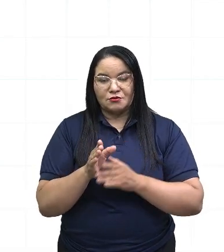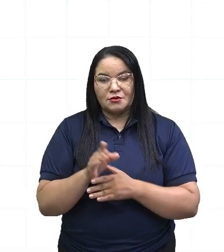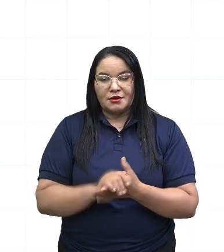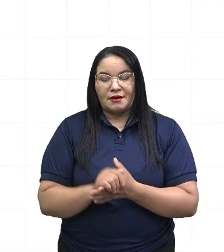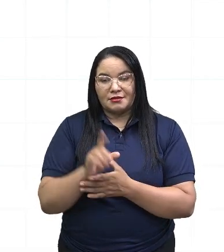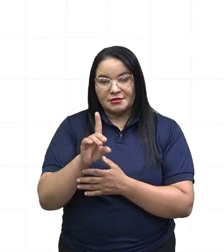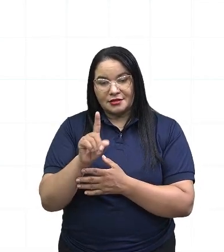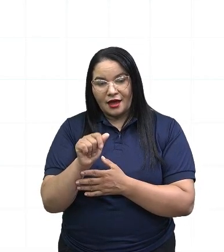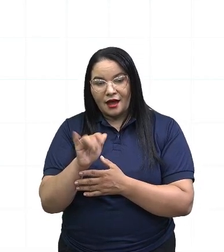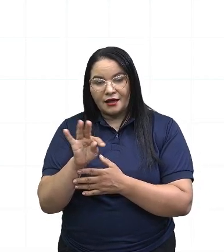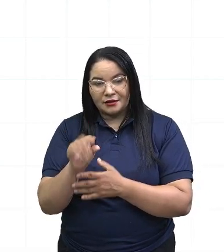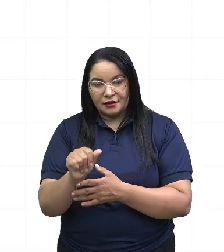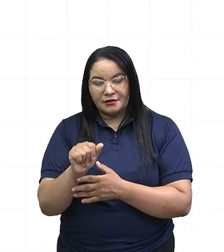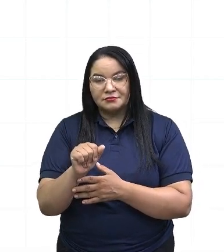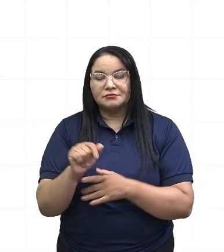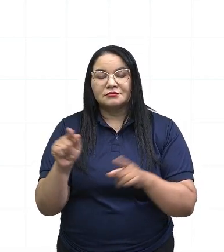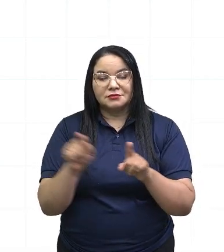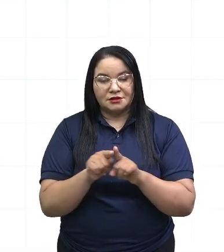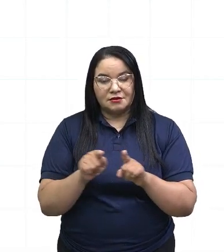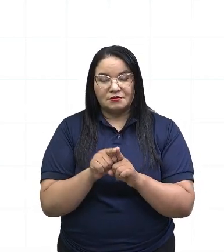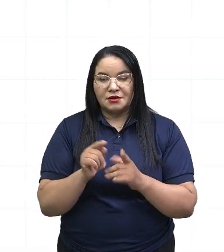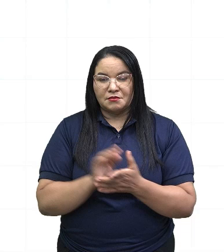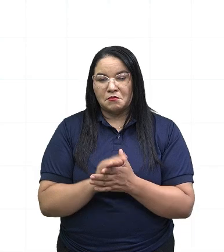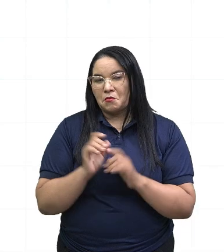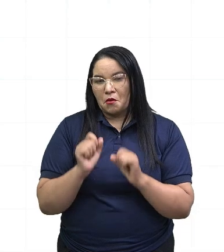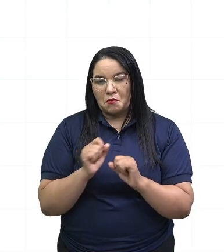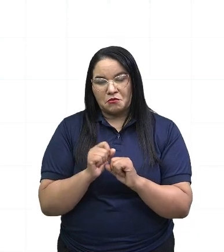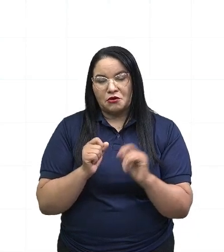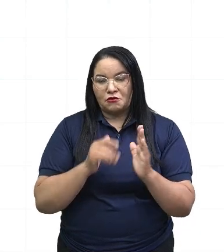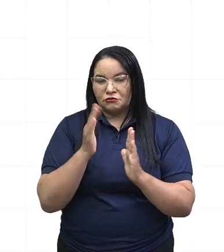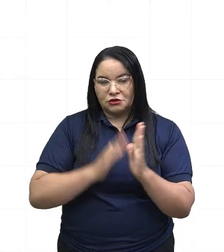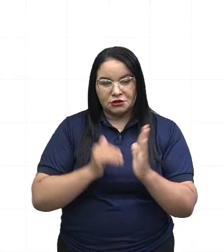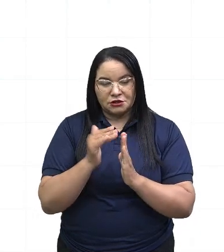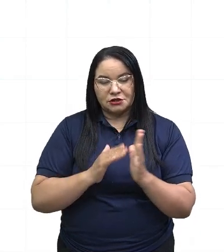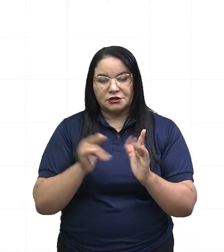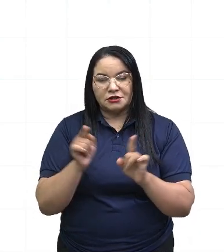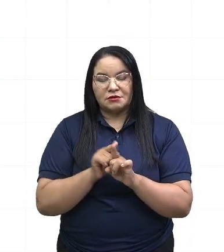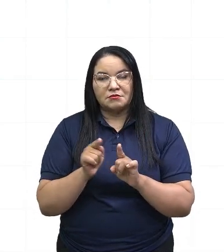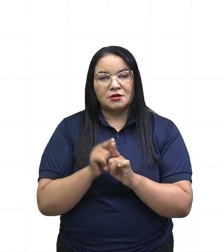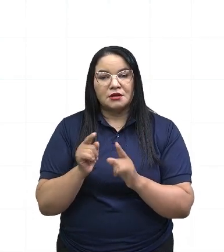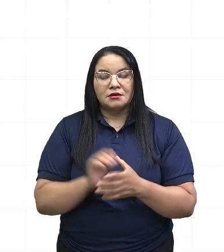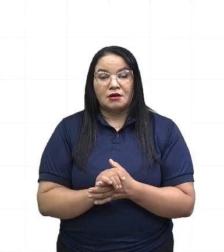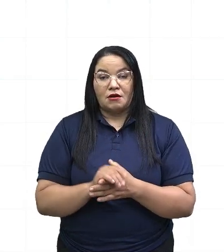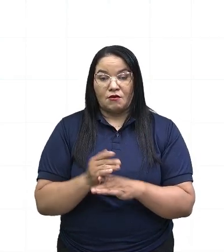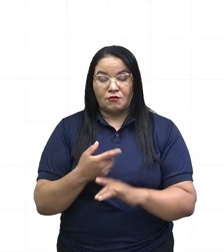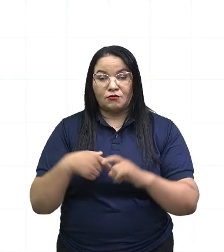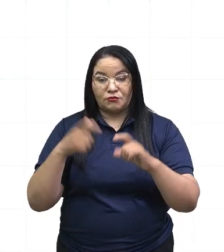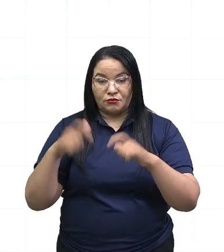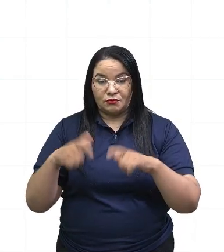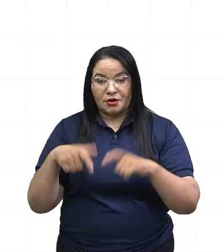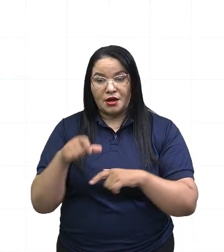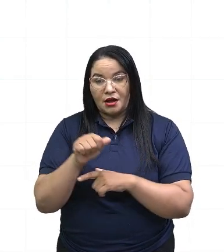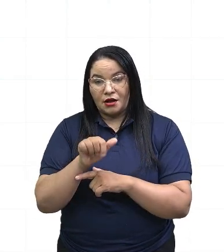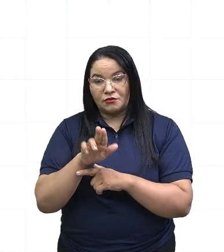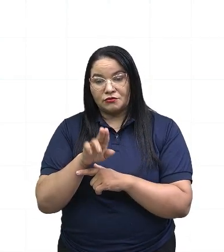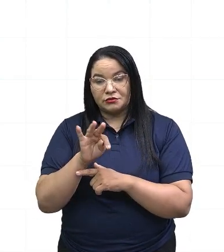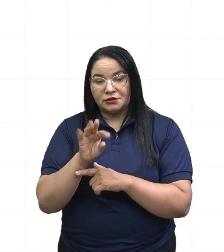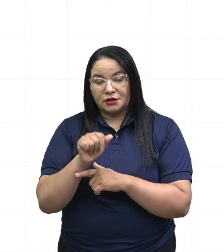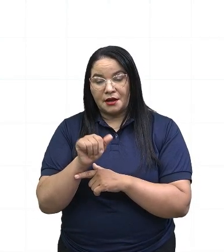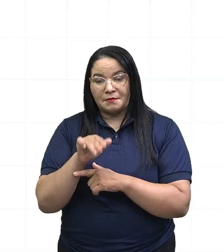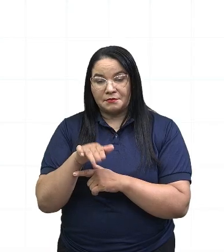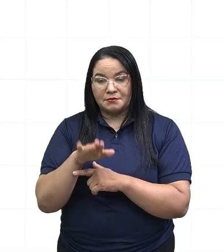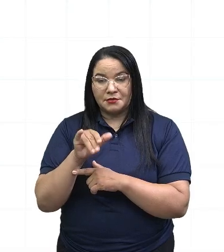determinado objeto ou uma determinada tintura, né, como é o caso da tintura lá de Altamira, possui, tá? É a datação a partir